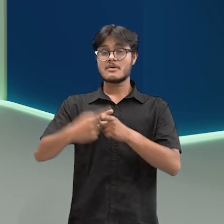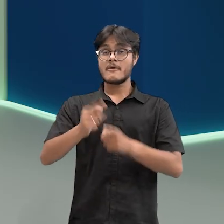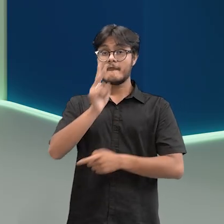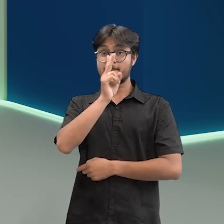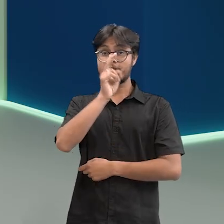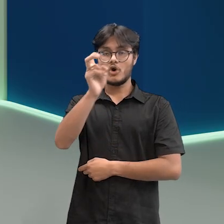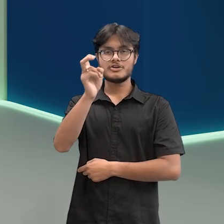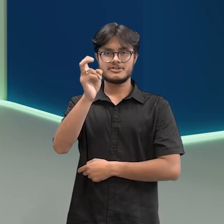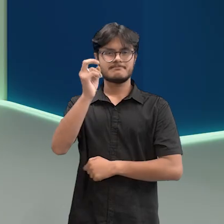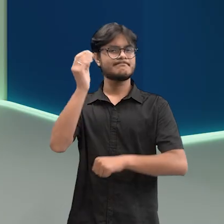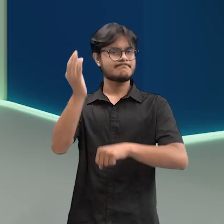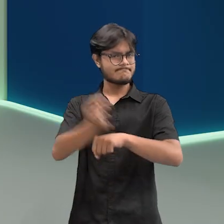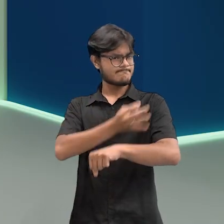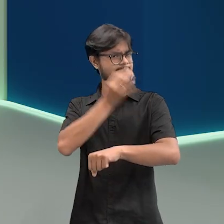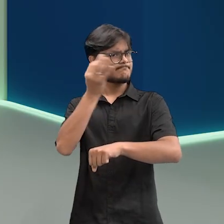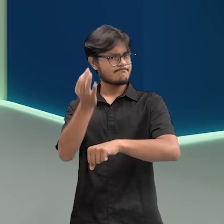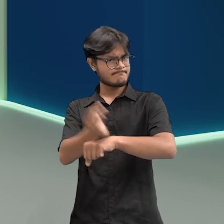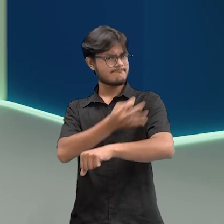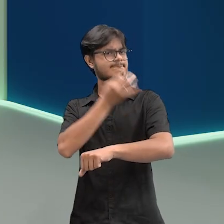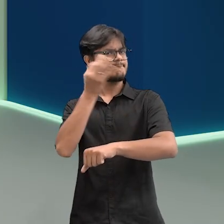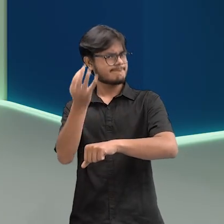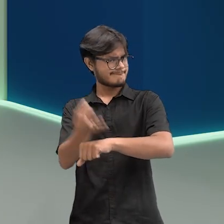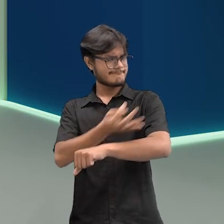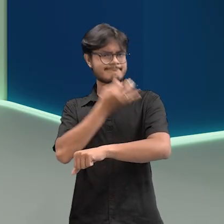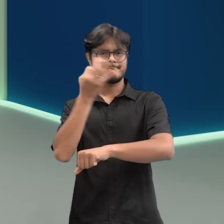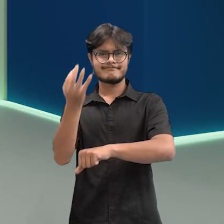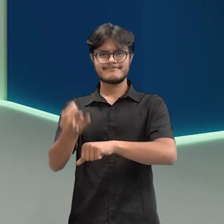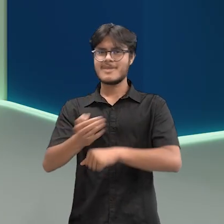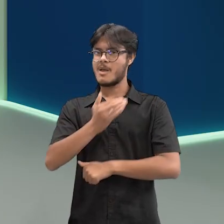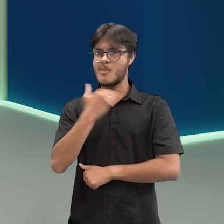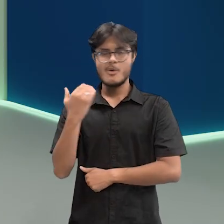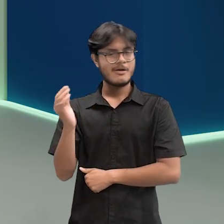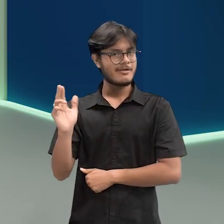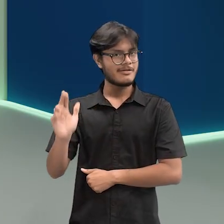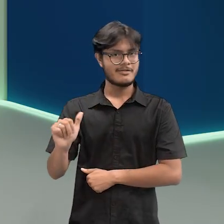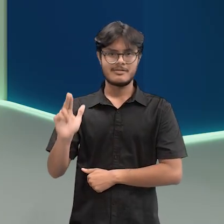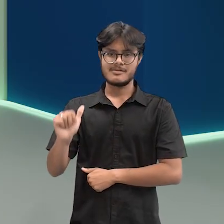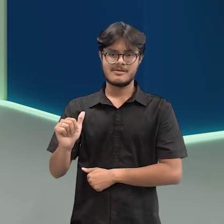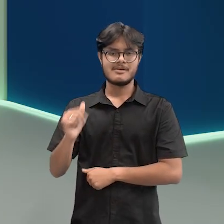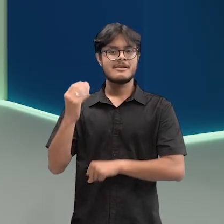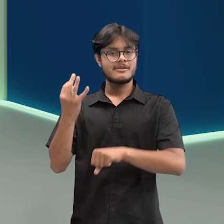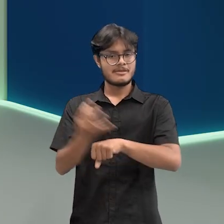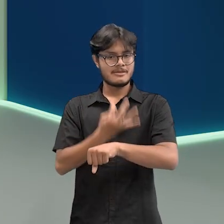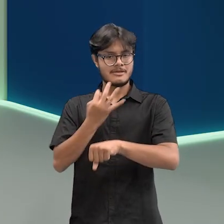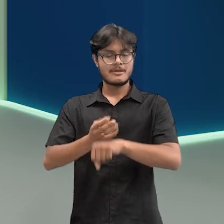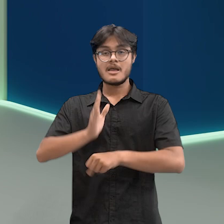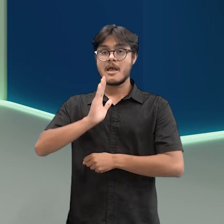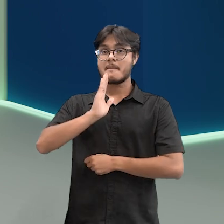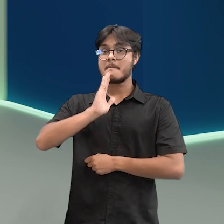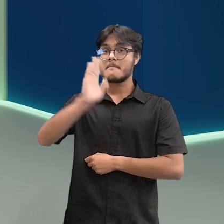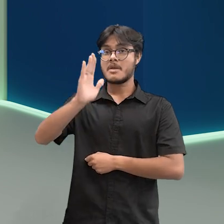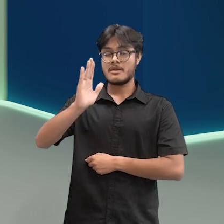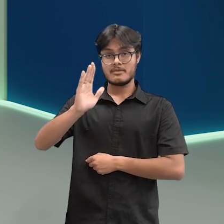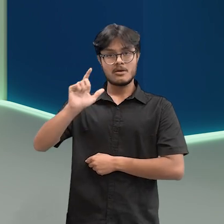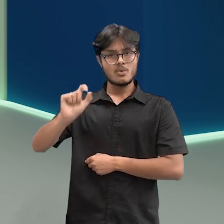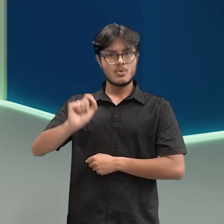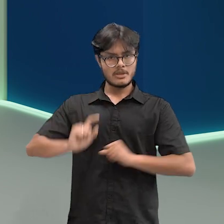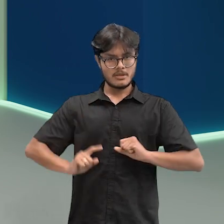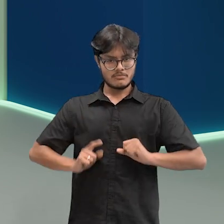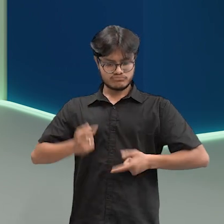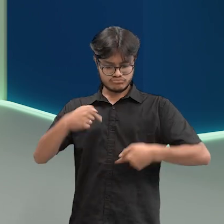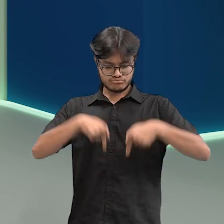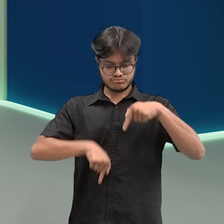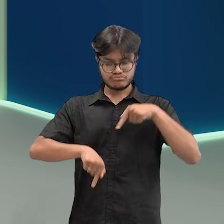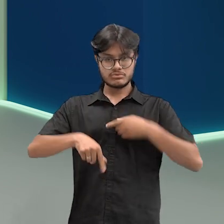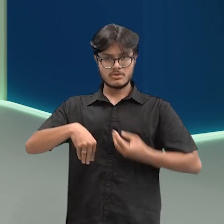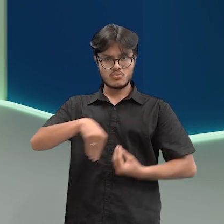Taenia saginata. Ela é tão tolerante, principalmente, aos nossos ácidos e enzimas do sistema